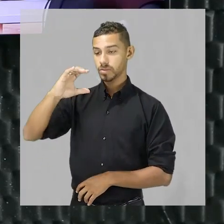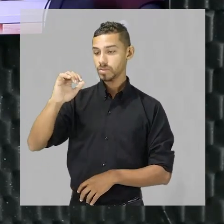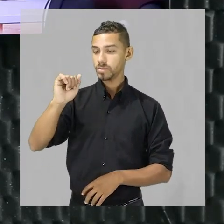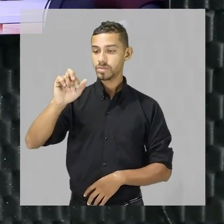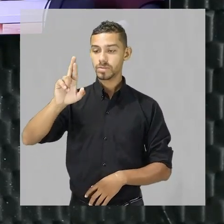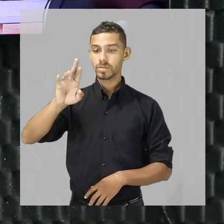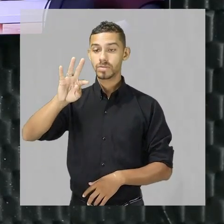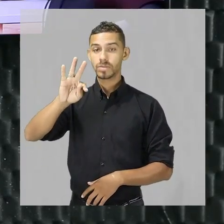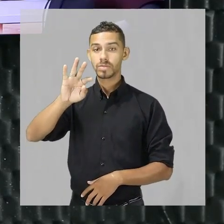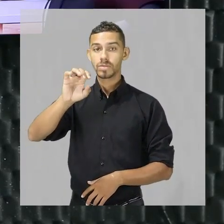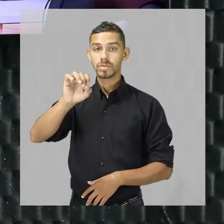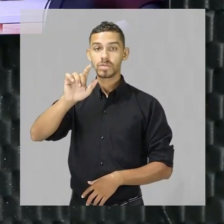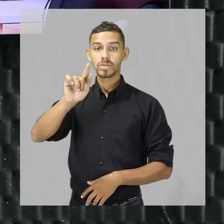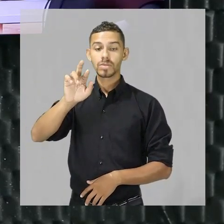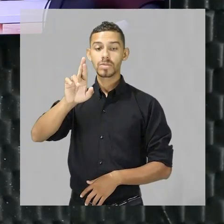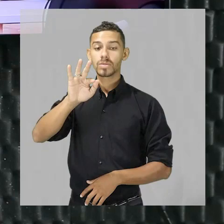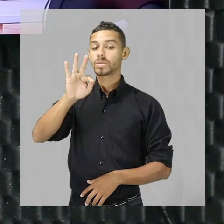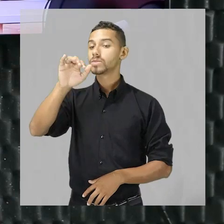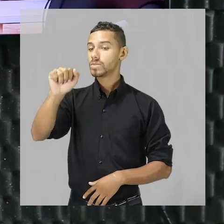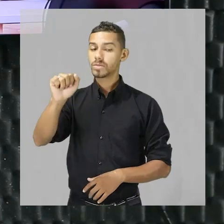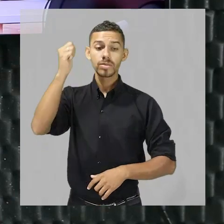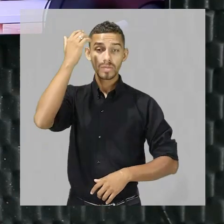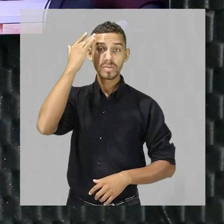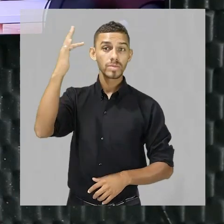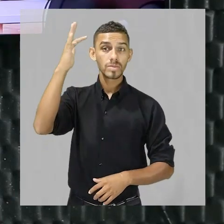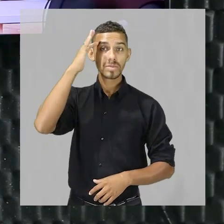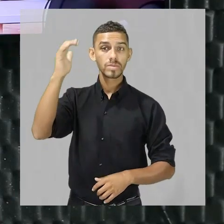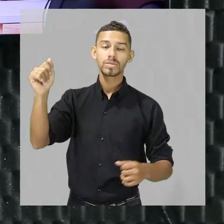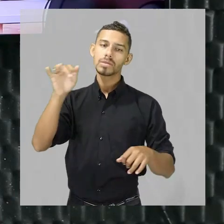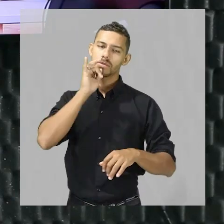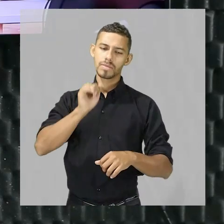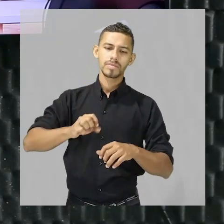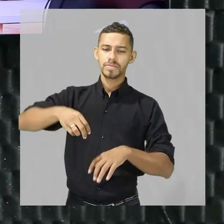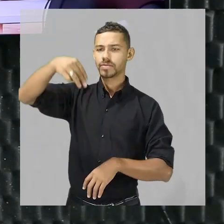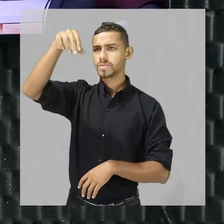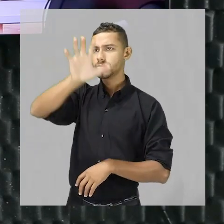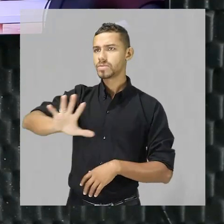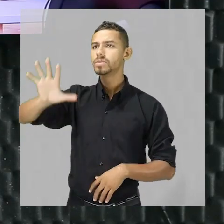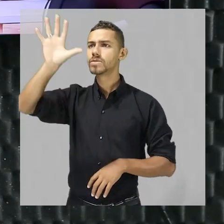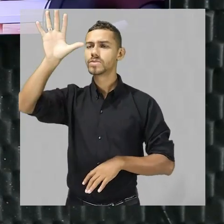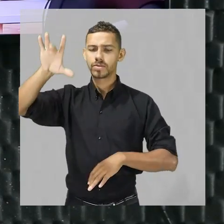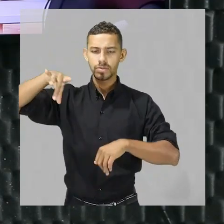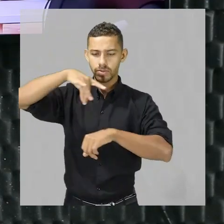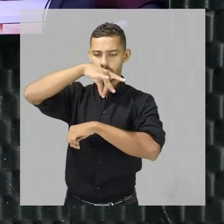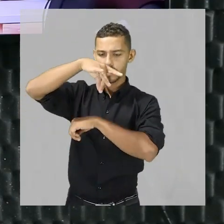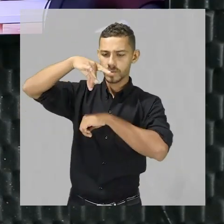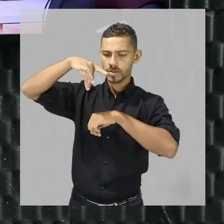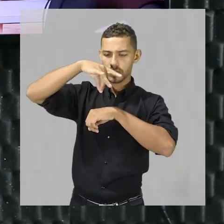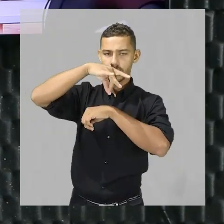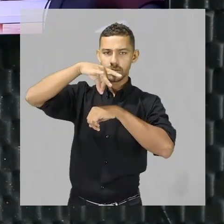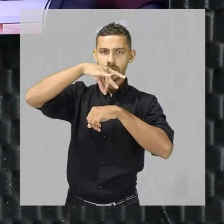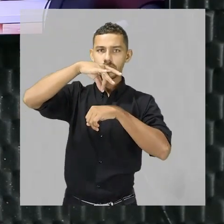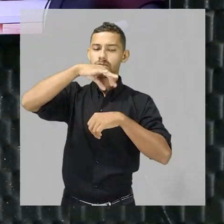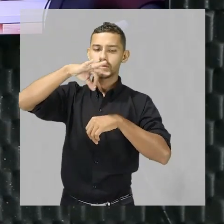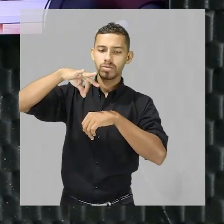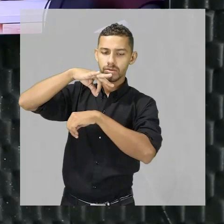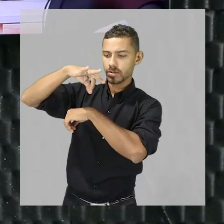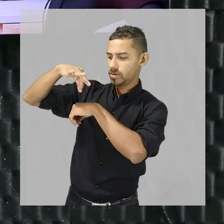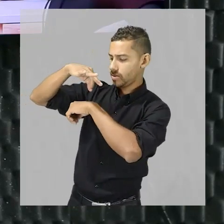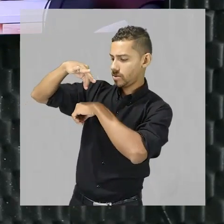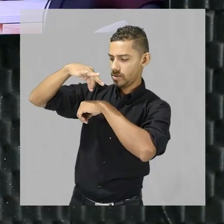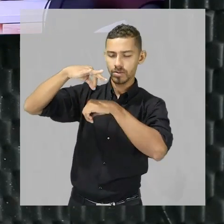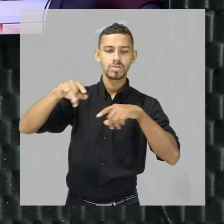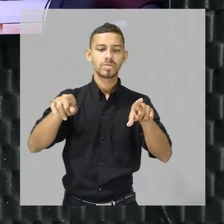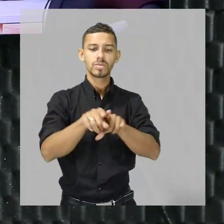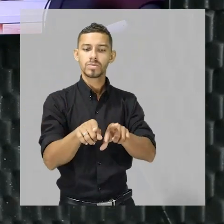cartografia, né? Quando a gente fala de geografia, né, galera, já imagina mapas, né, localização e tal. E hoje a gente vai responder uma série